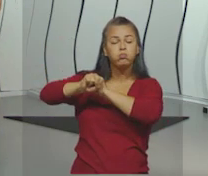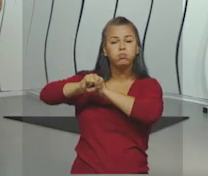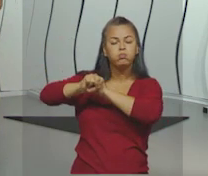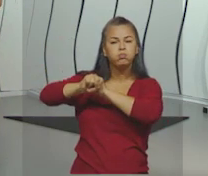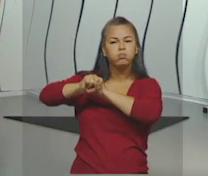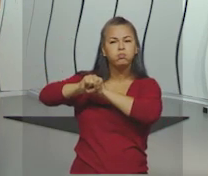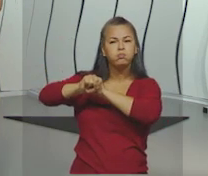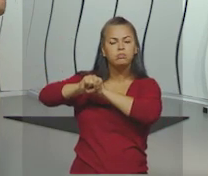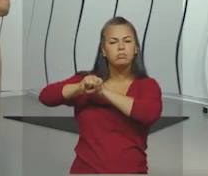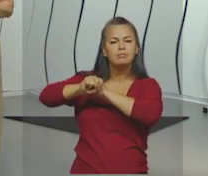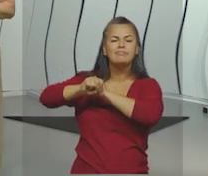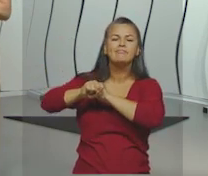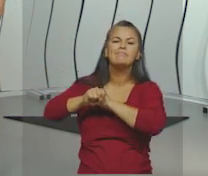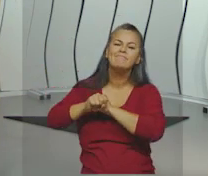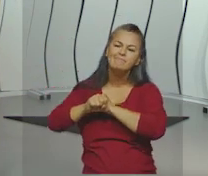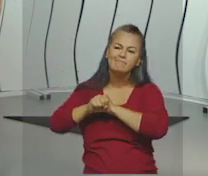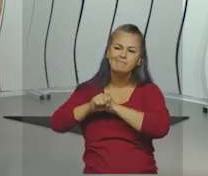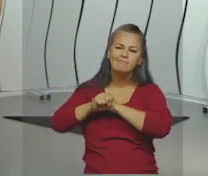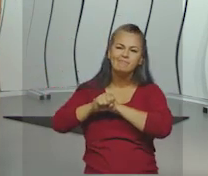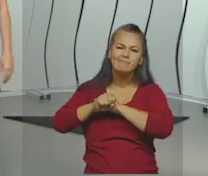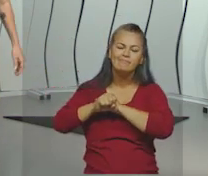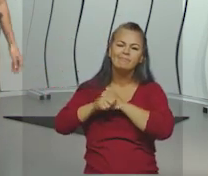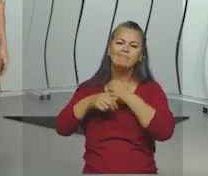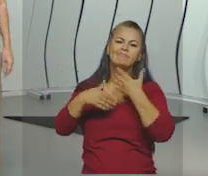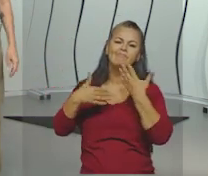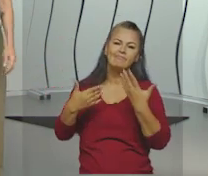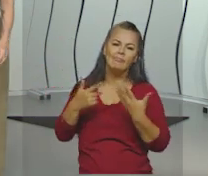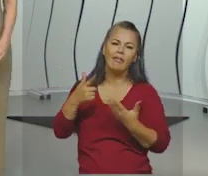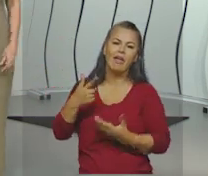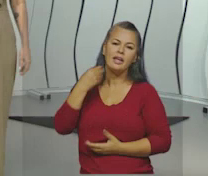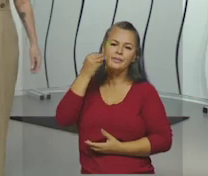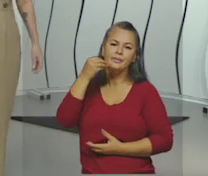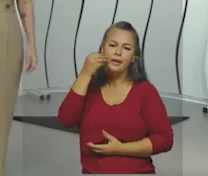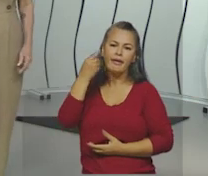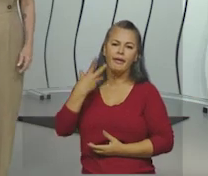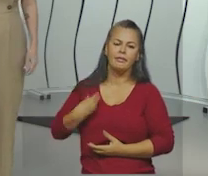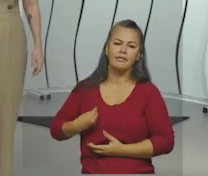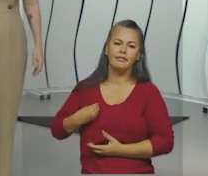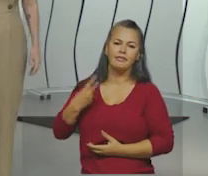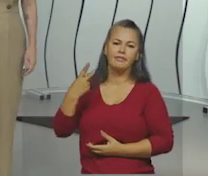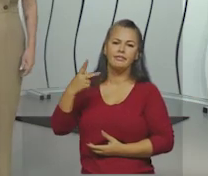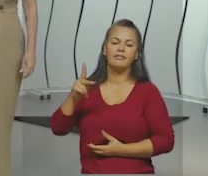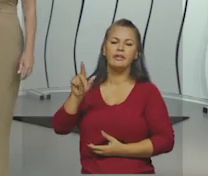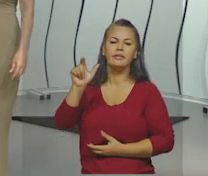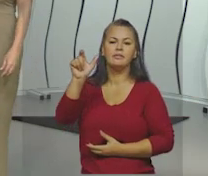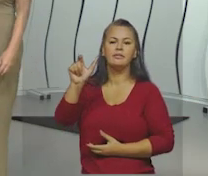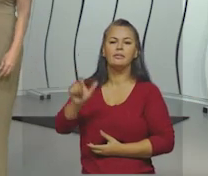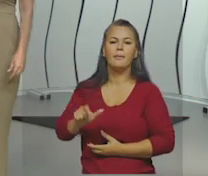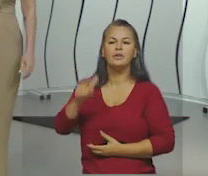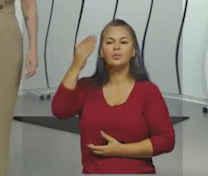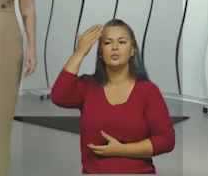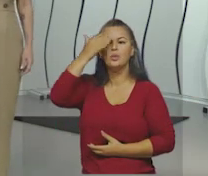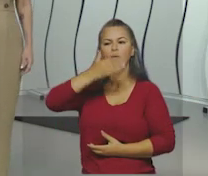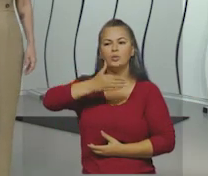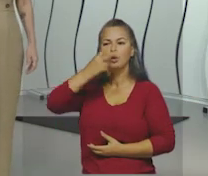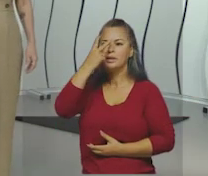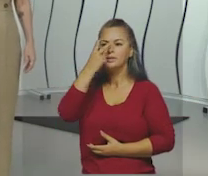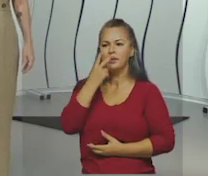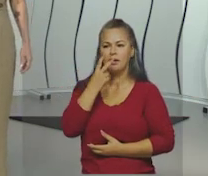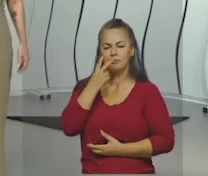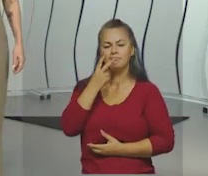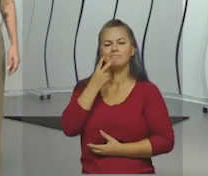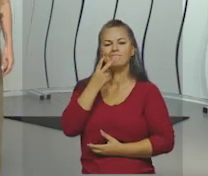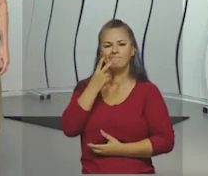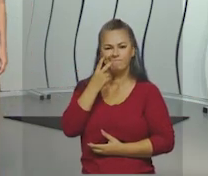Quem passa por isso, gente? Os cegos, os deficientes visuais, que são pessoas que nós temos